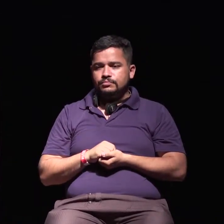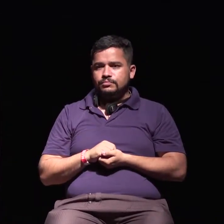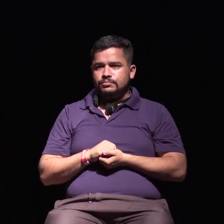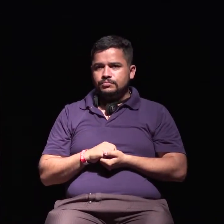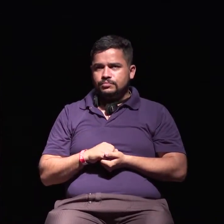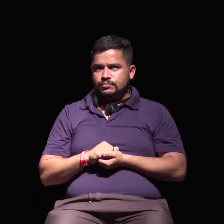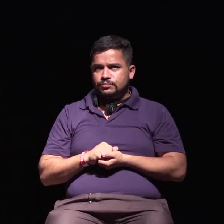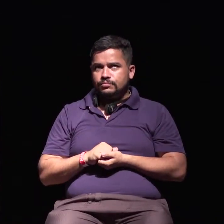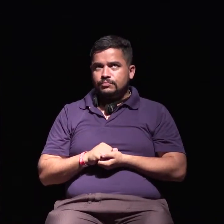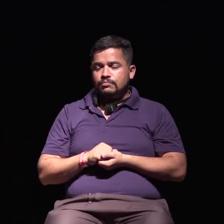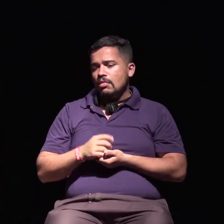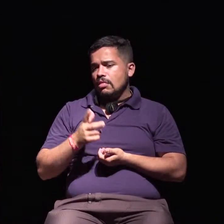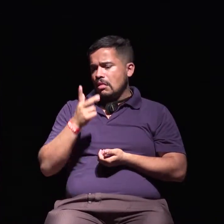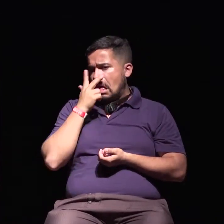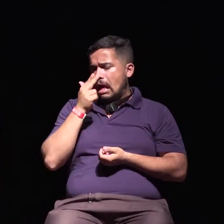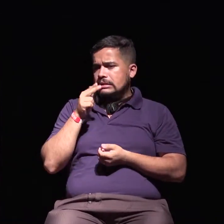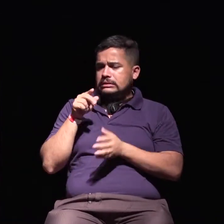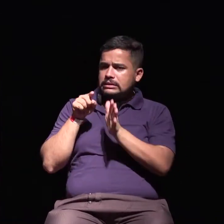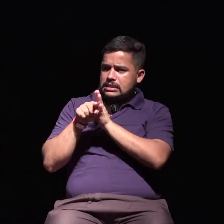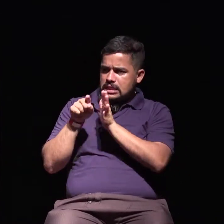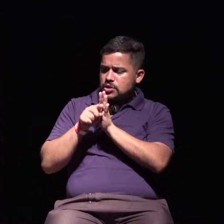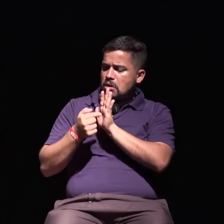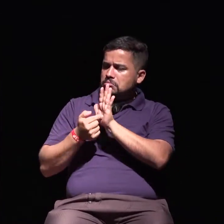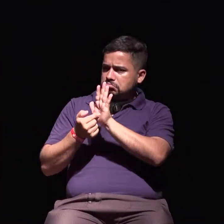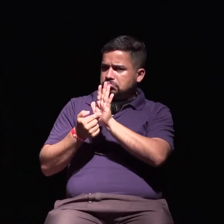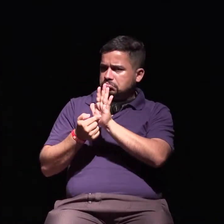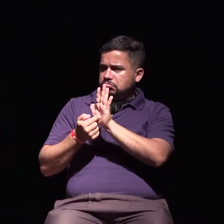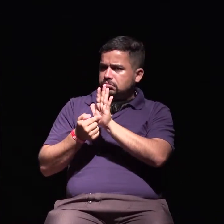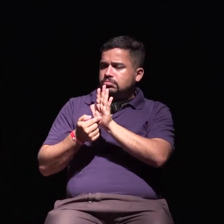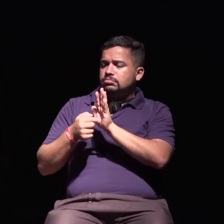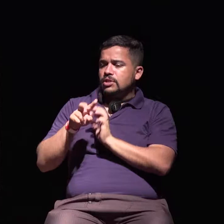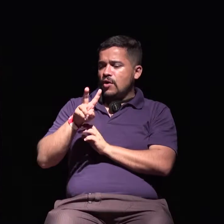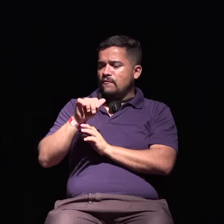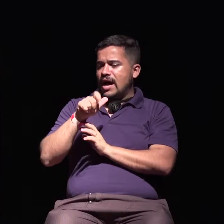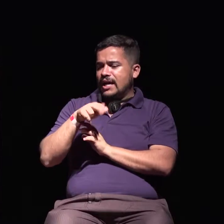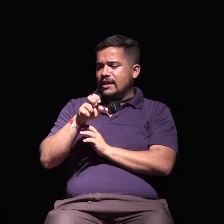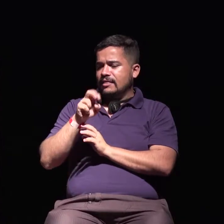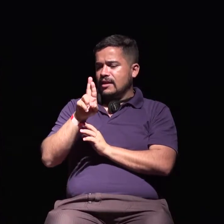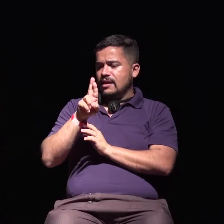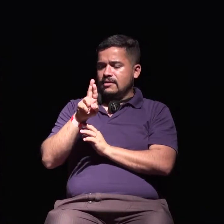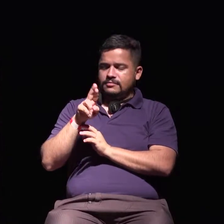qual eu acho que essas questões aparecem, que é o Wagner Schwartz.